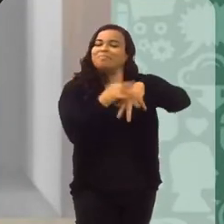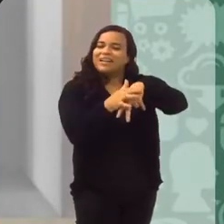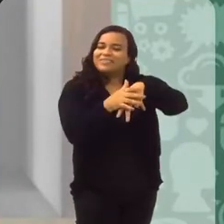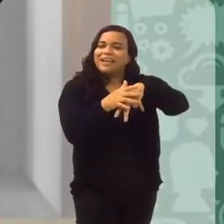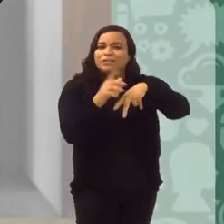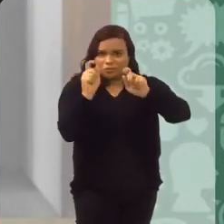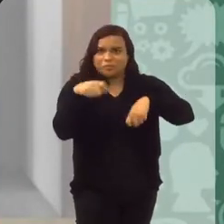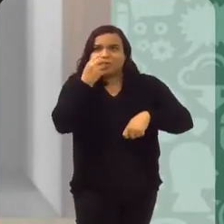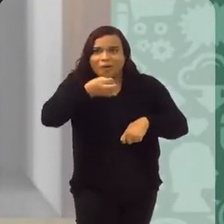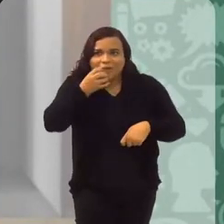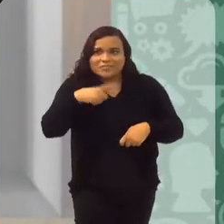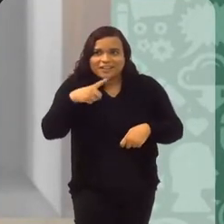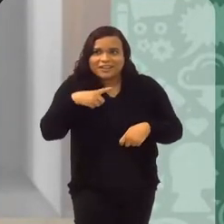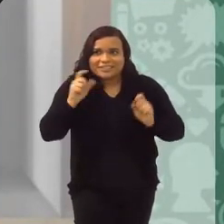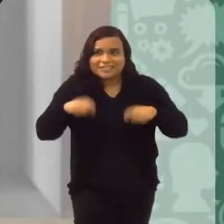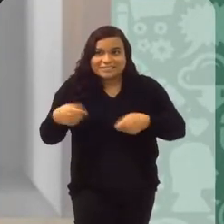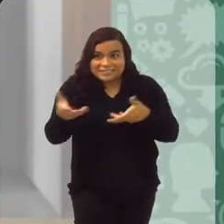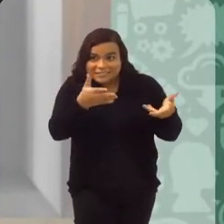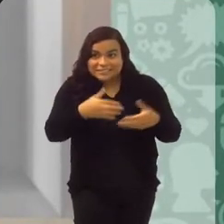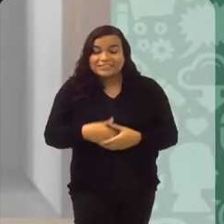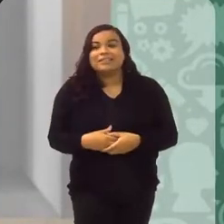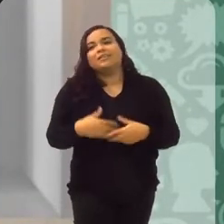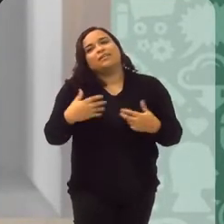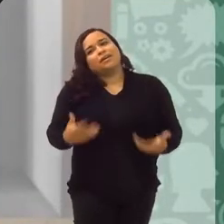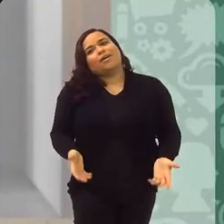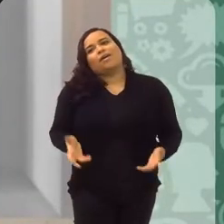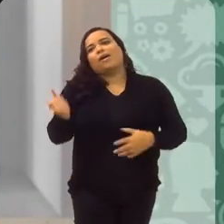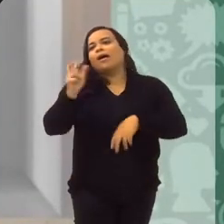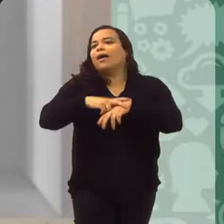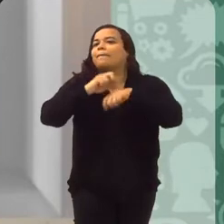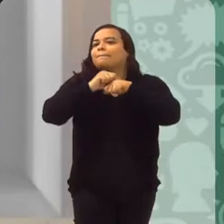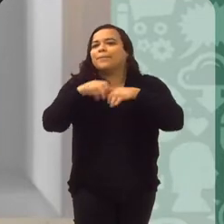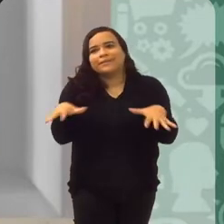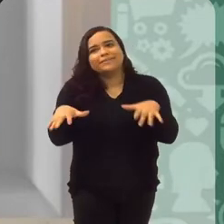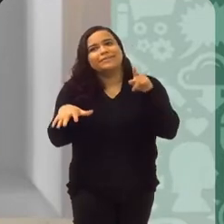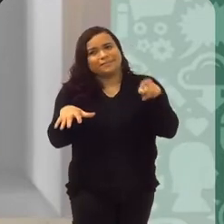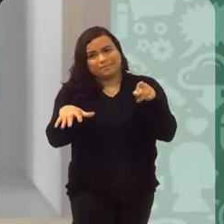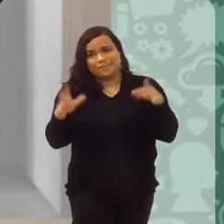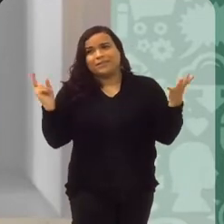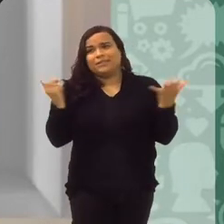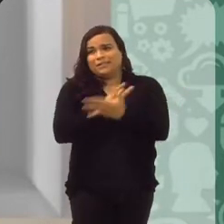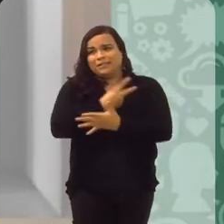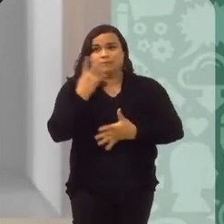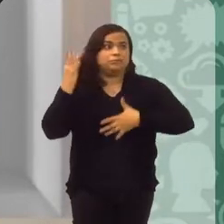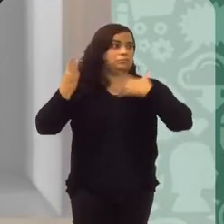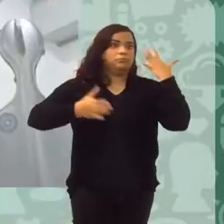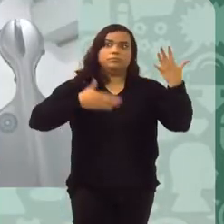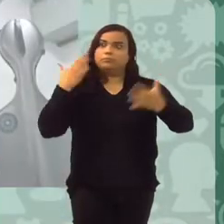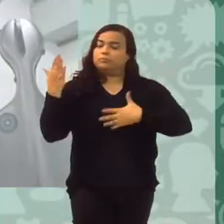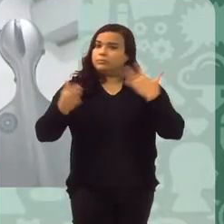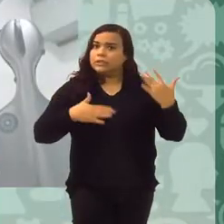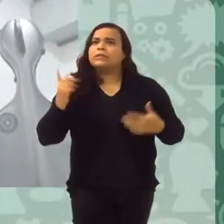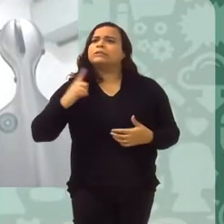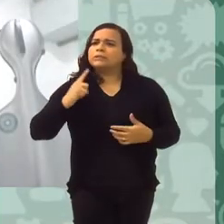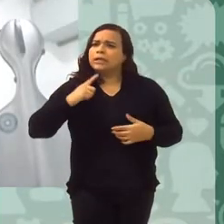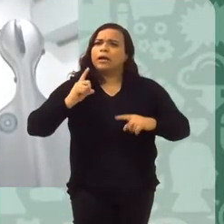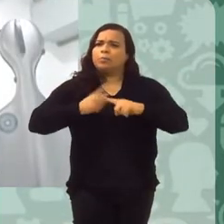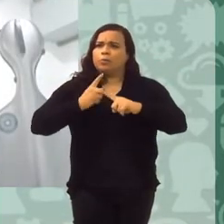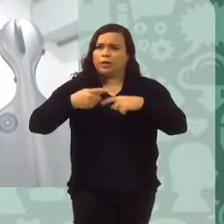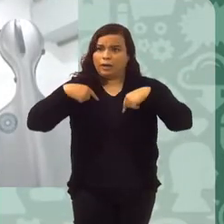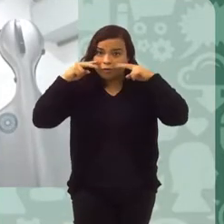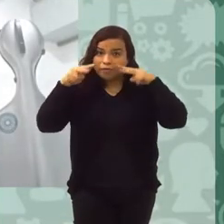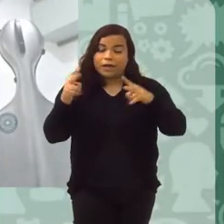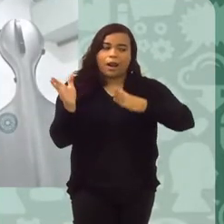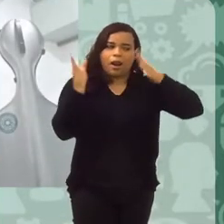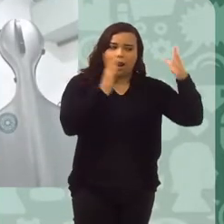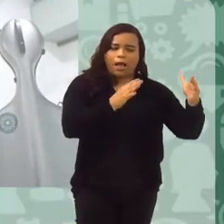de pacientes, pode contar para a gente? Gente, olha, a pandemia foi uma coisa assim surpreendente. Eu